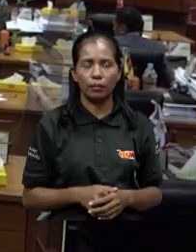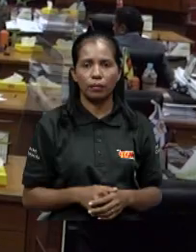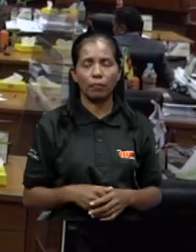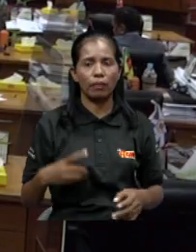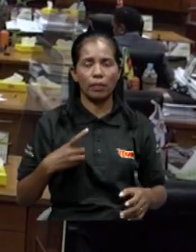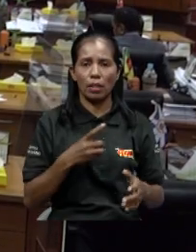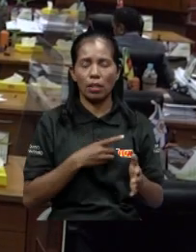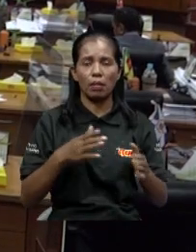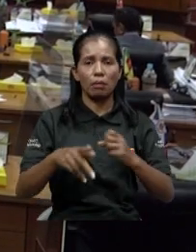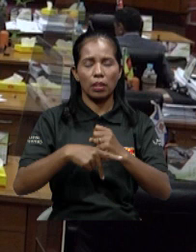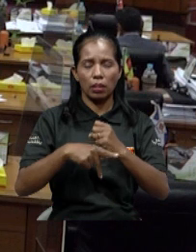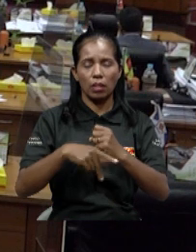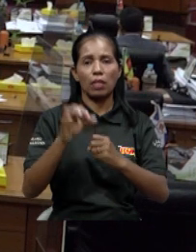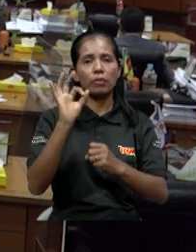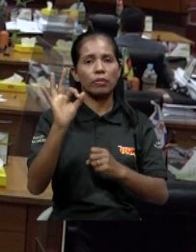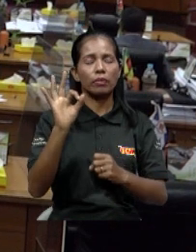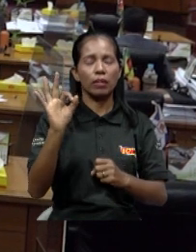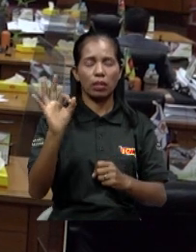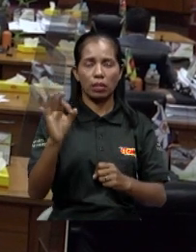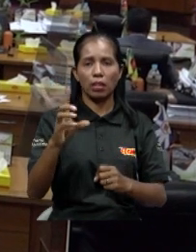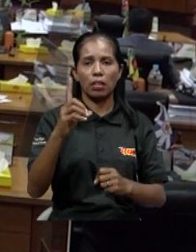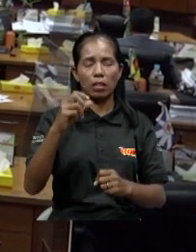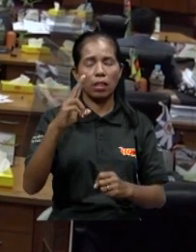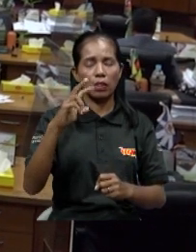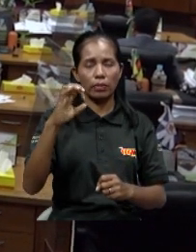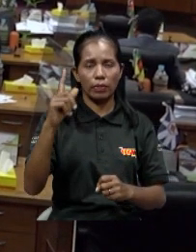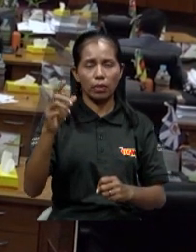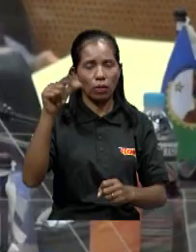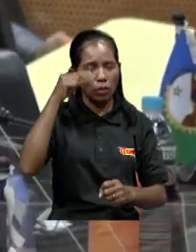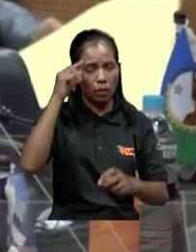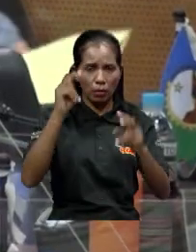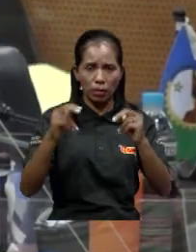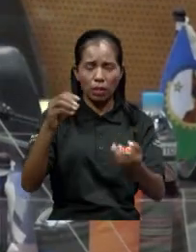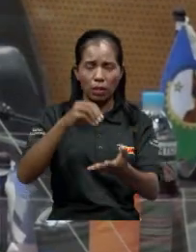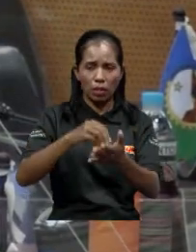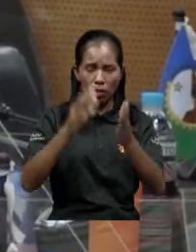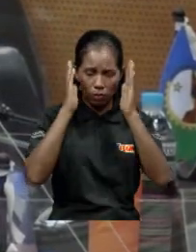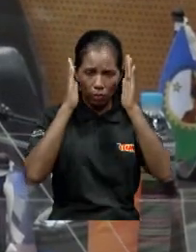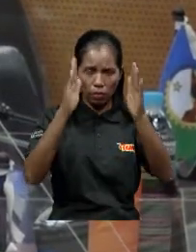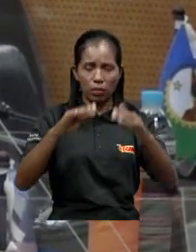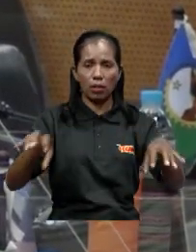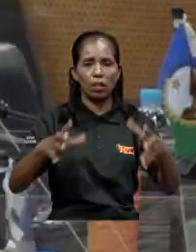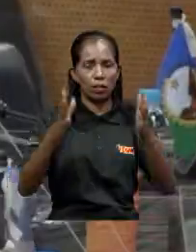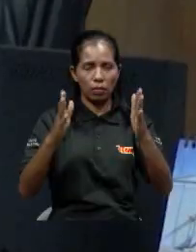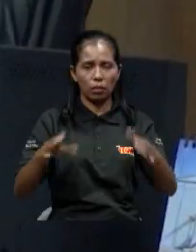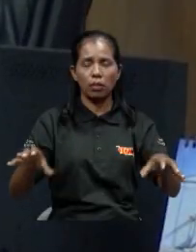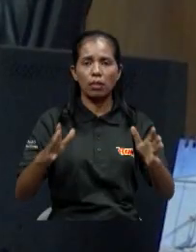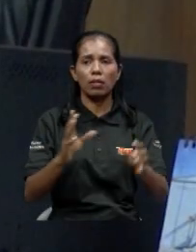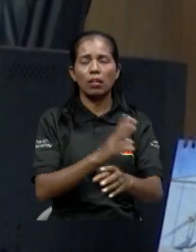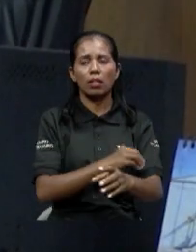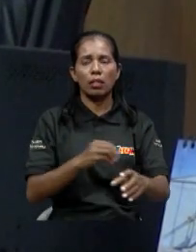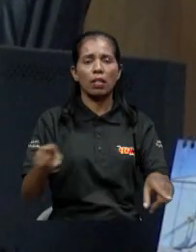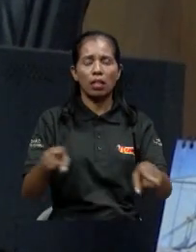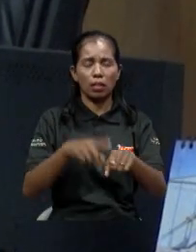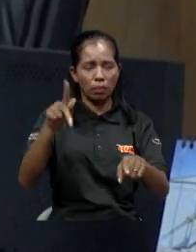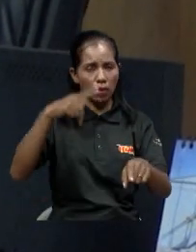Deputado Bancada Fretilin David Dias Ximenes mandati hateden, governo precisa tal atenção para funcionário contratado no nomeação política